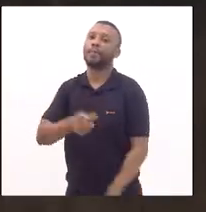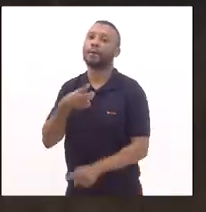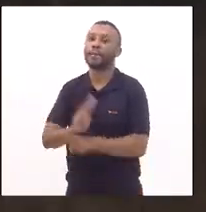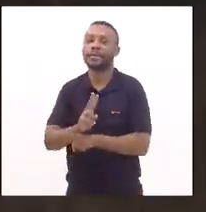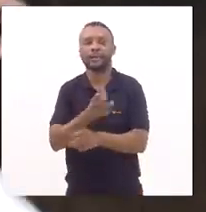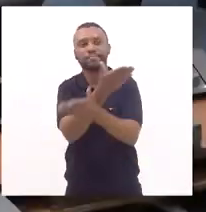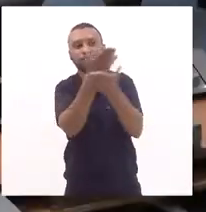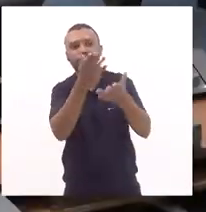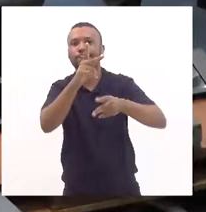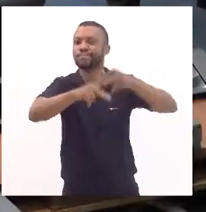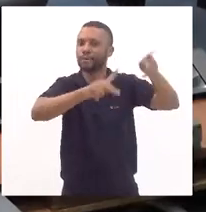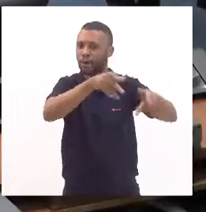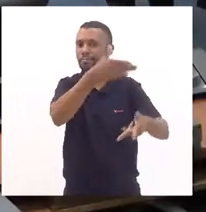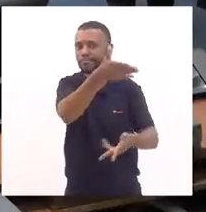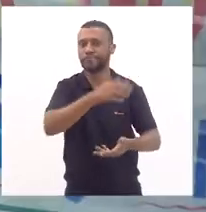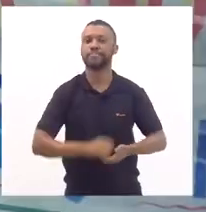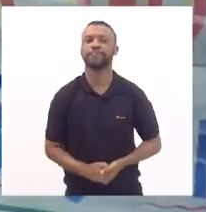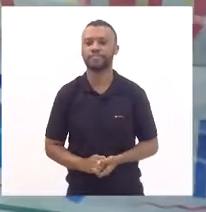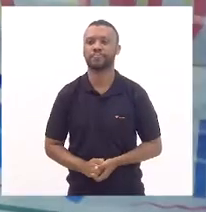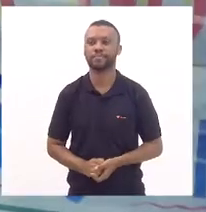cima.